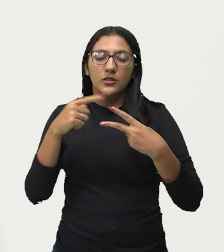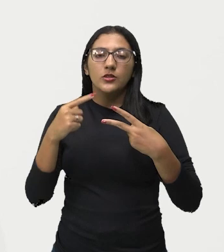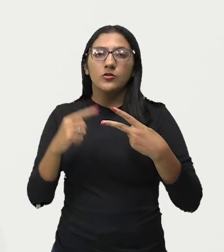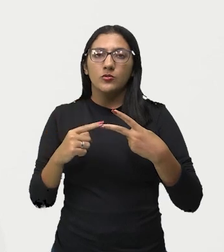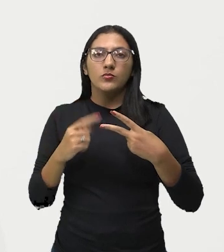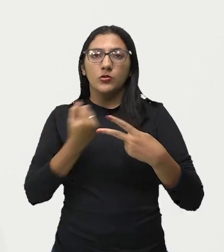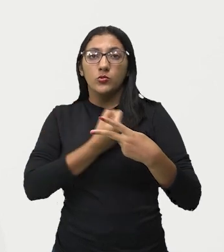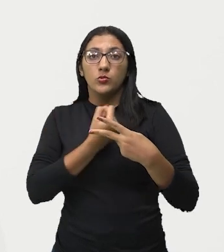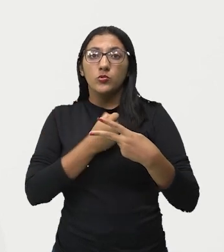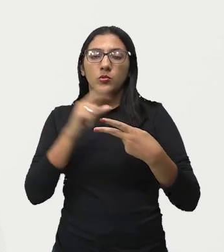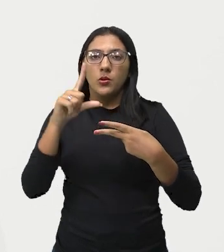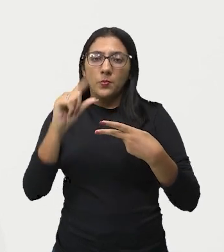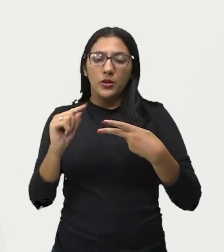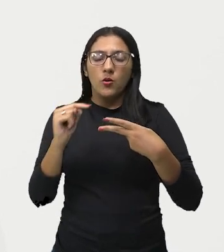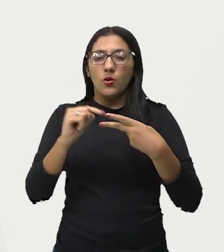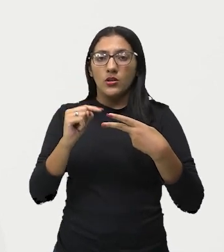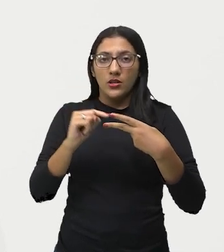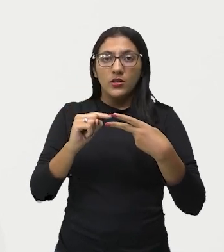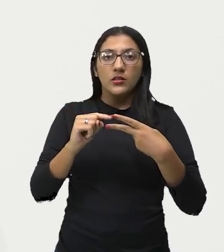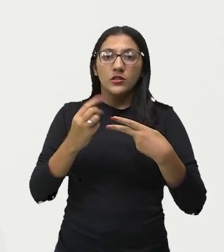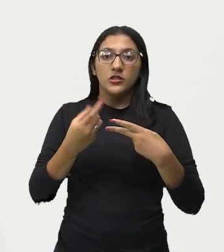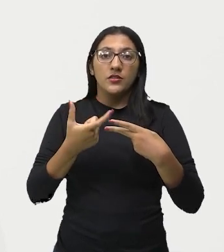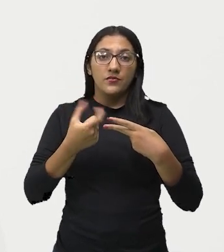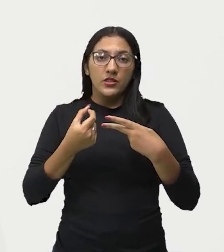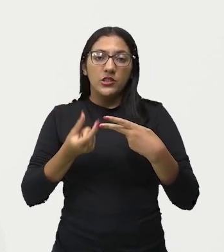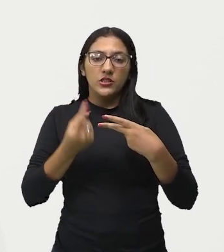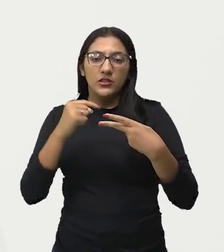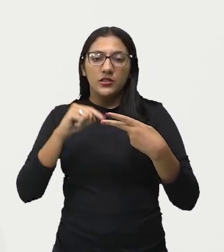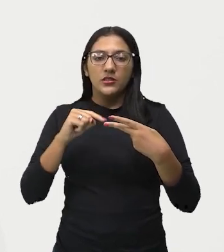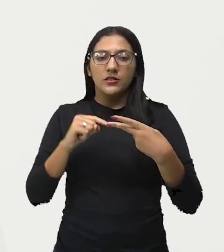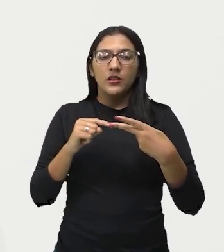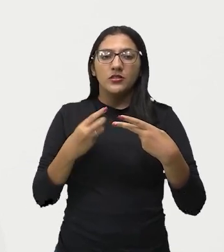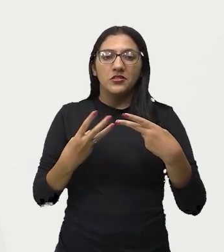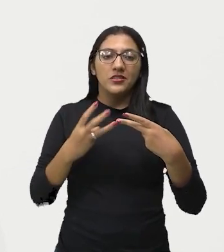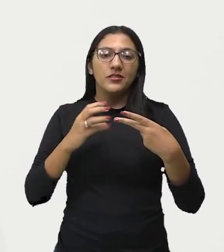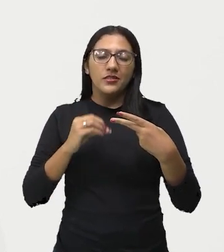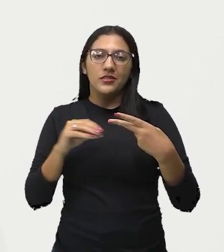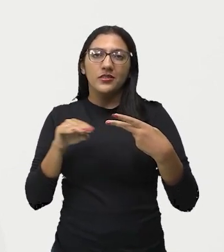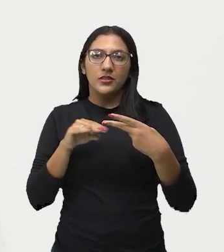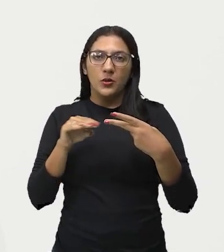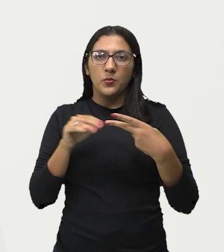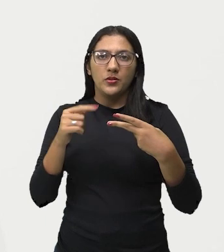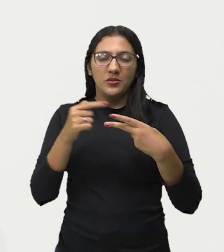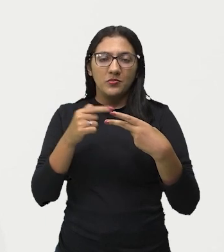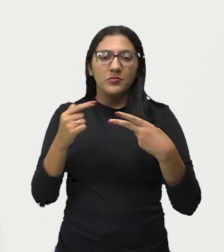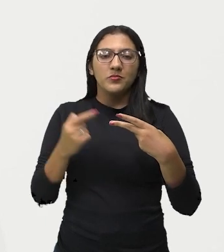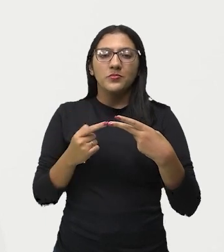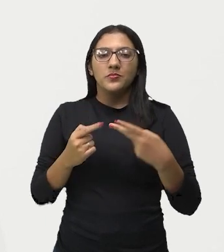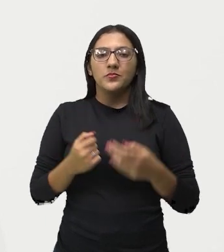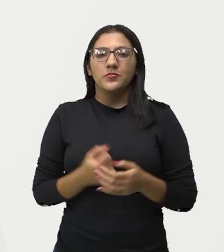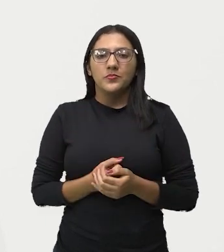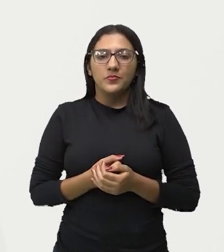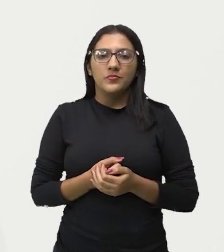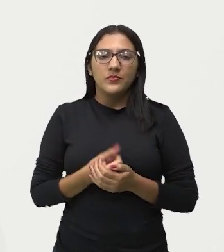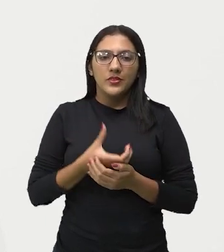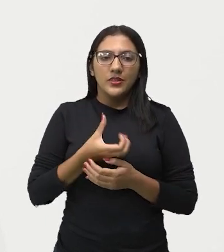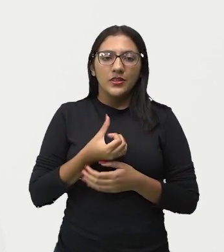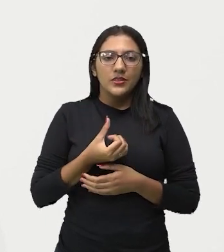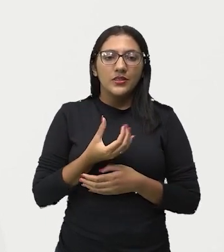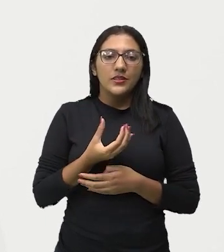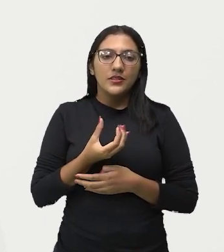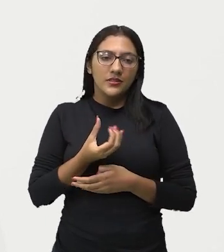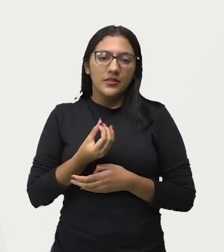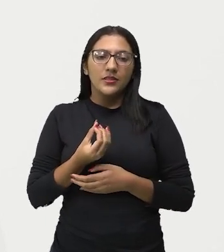tem que estar no conjunto dos múltiplos de 20 e também nos de 30. Ó. Tá aqui ele, ó. 60 é o